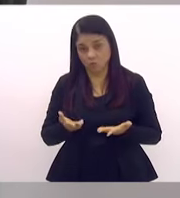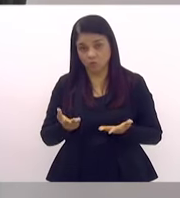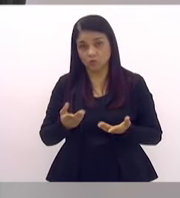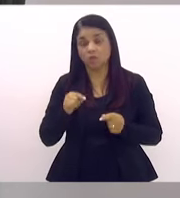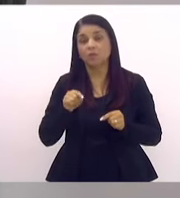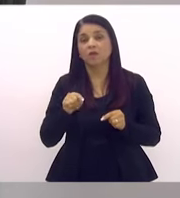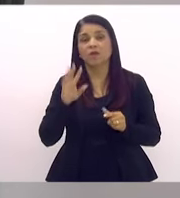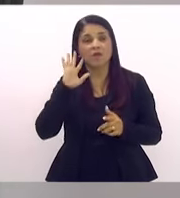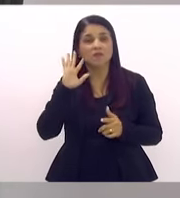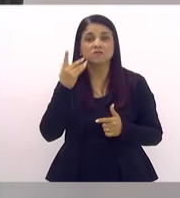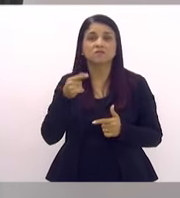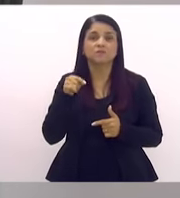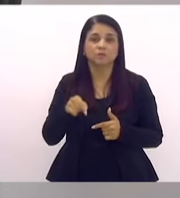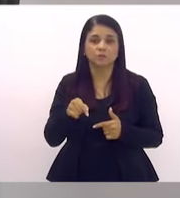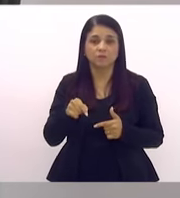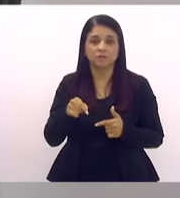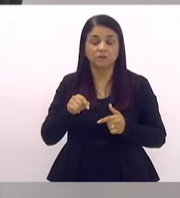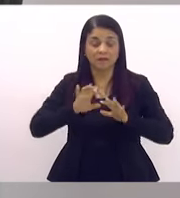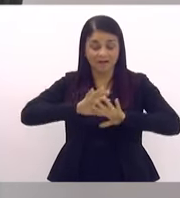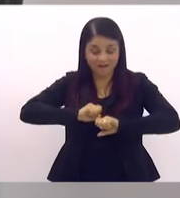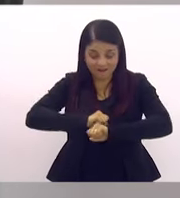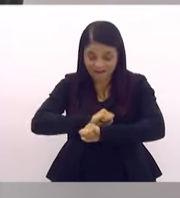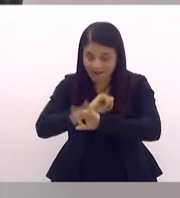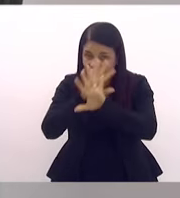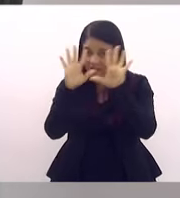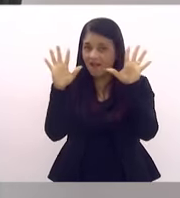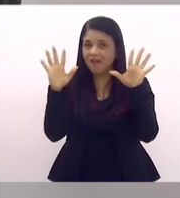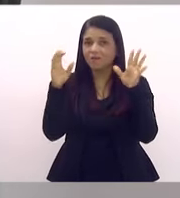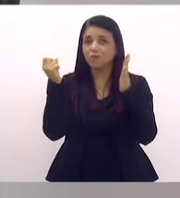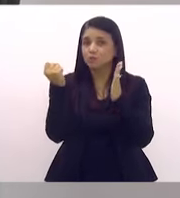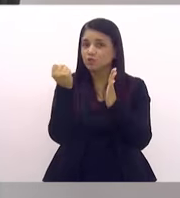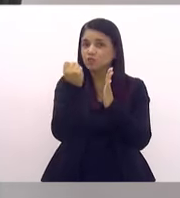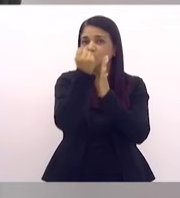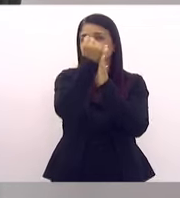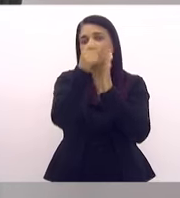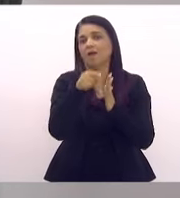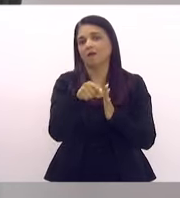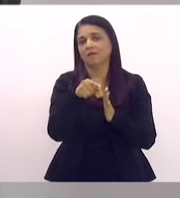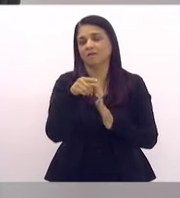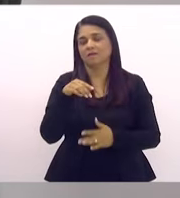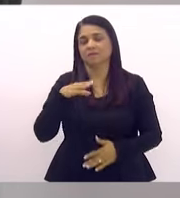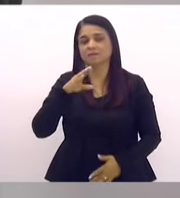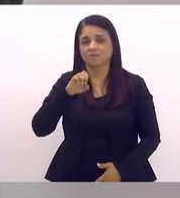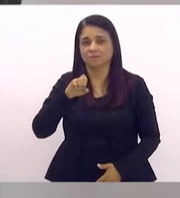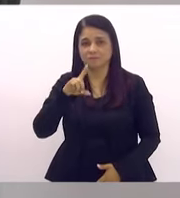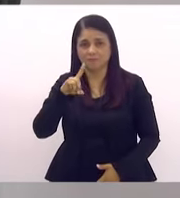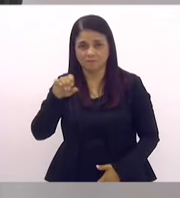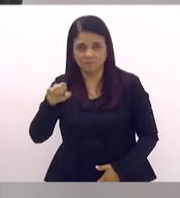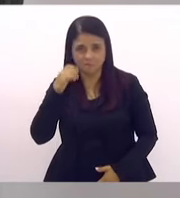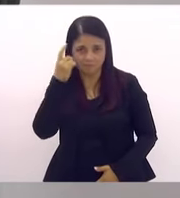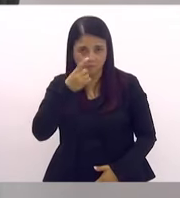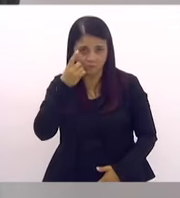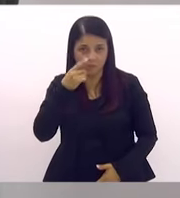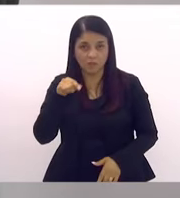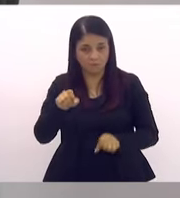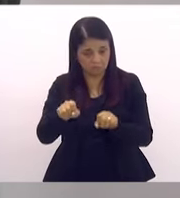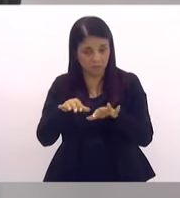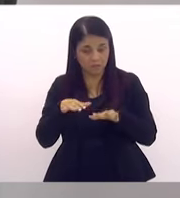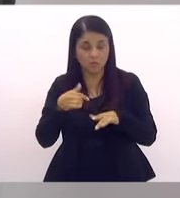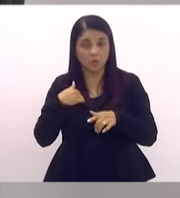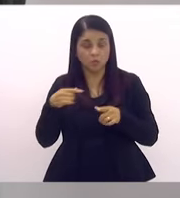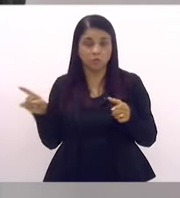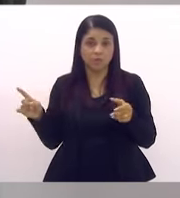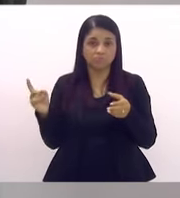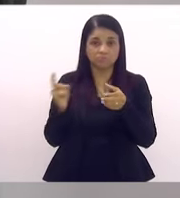sanear para deixar cristalino o destaque pontual da deputada Célia, que vai ser em plenário, e eu já até antecipo, talvez até me filie